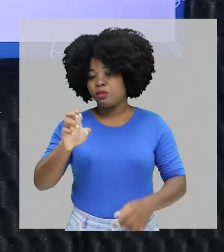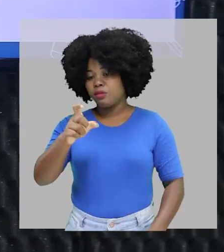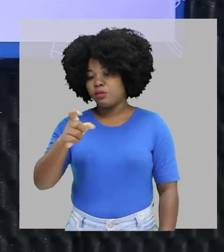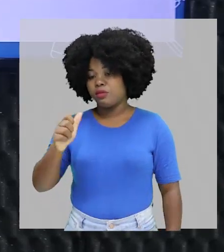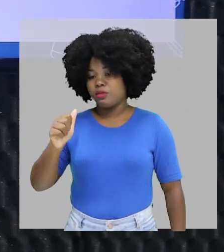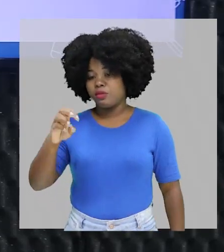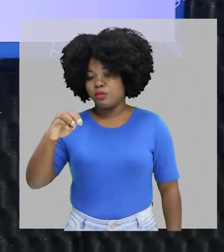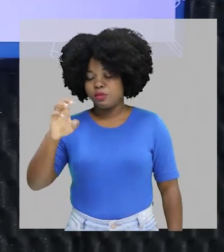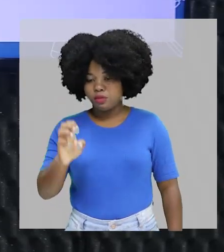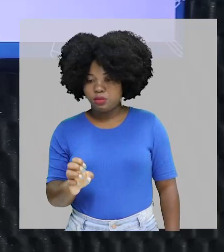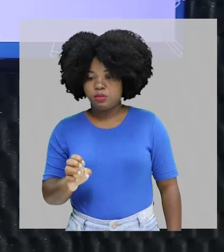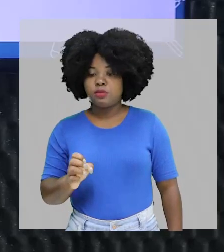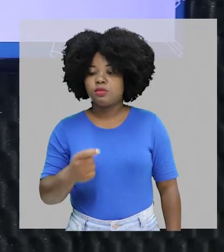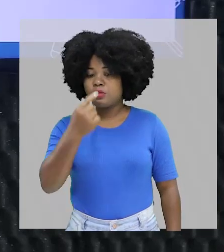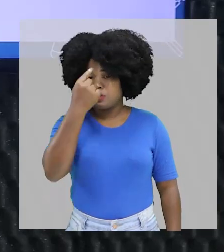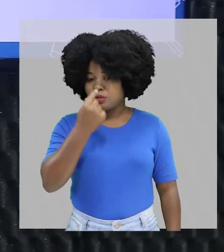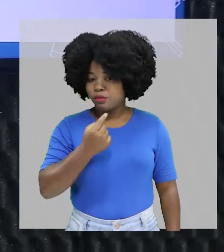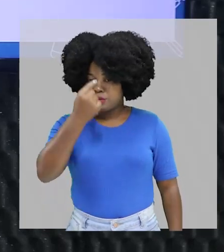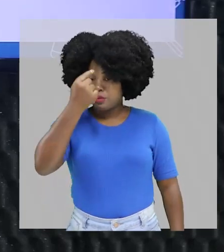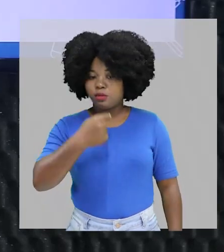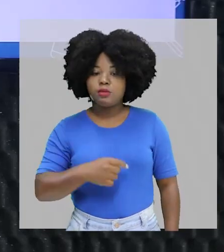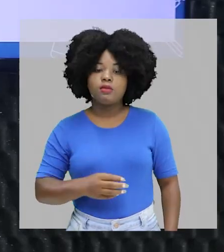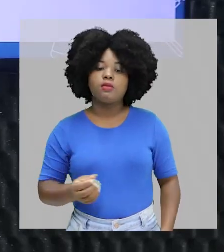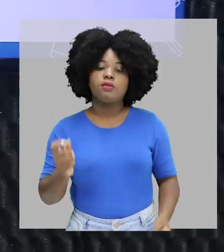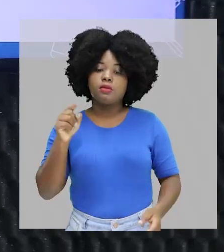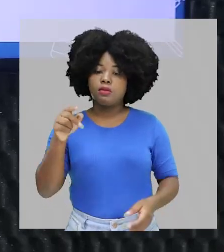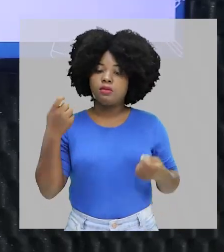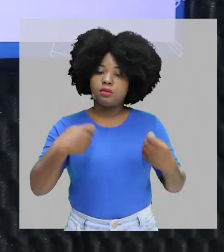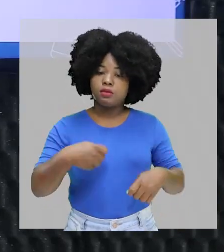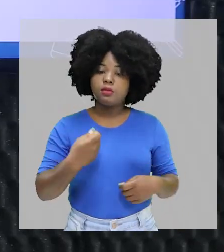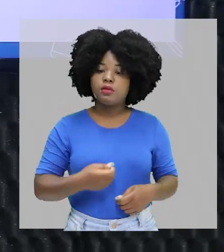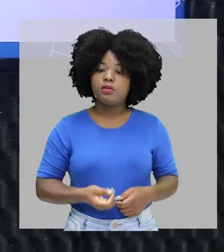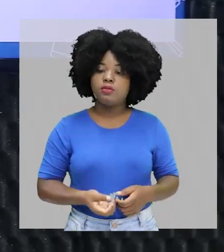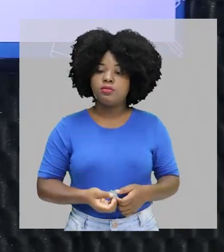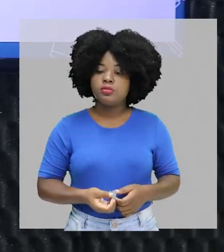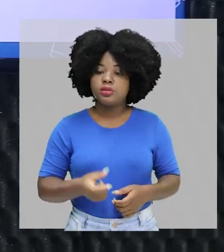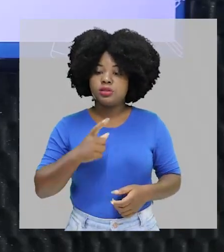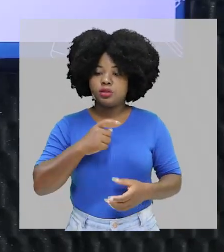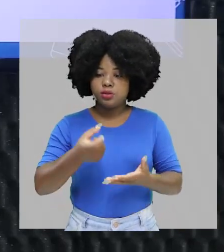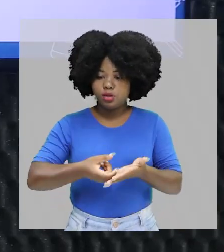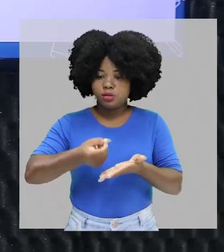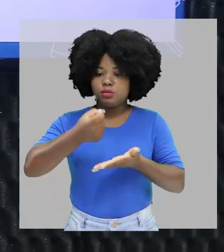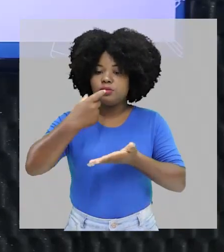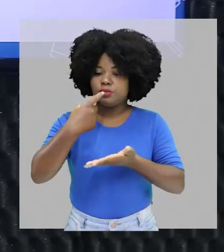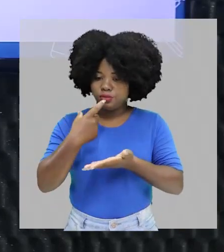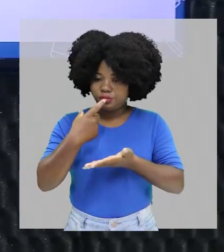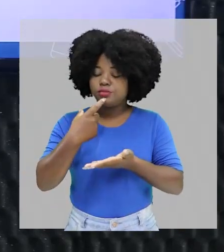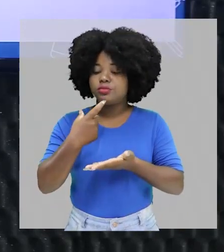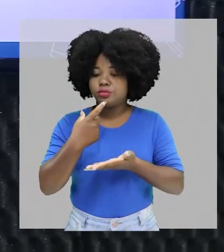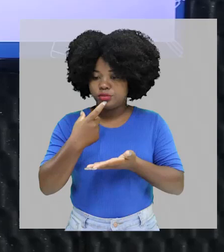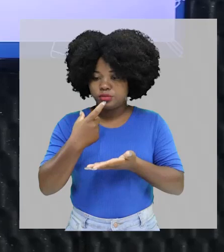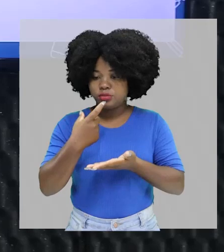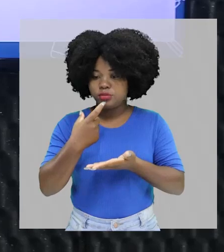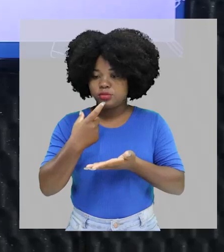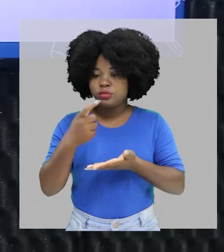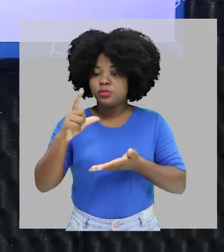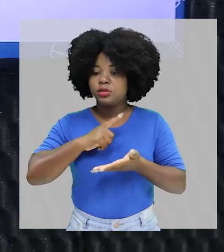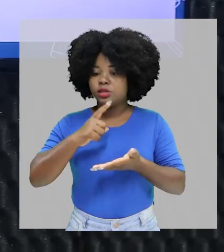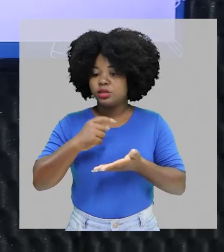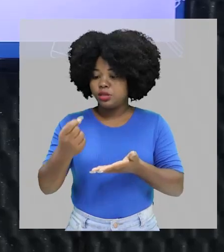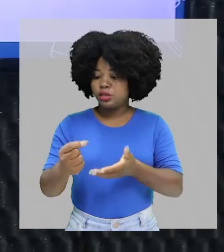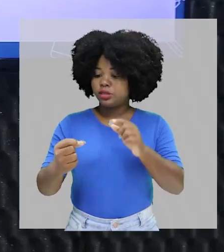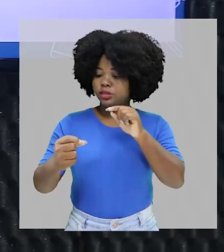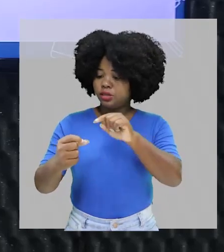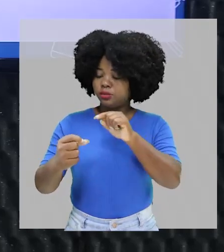precisa ingerir um medicamento, ok? Pode ser uma cápsula, e nessa cápsula vai ter uma substância que vai